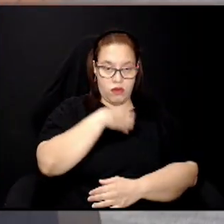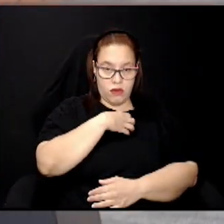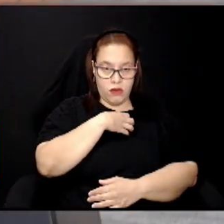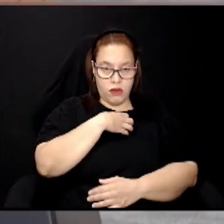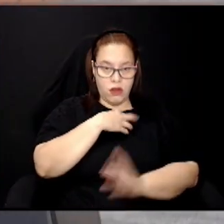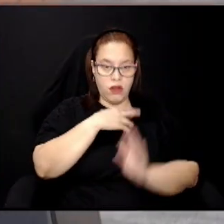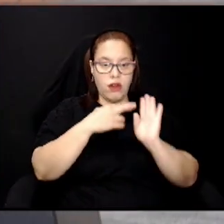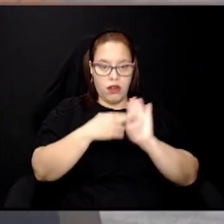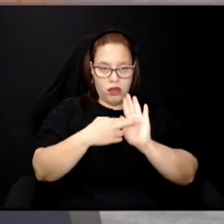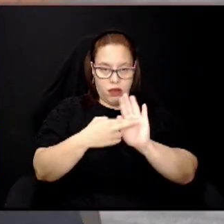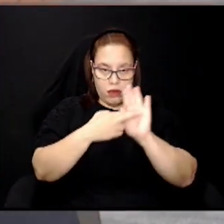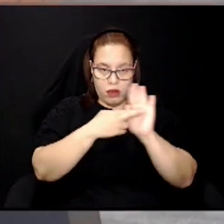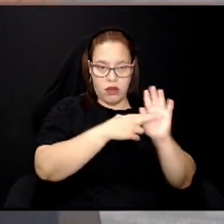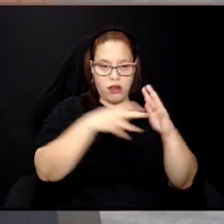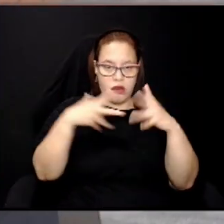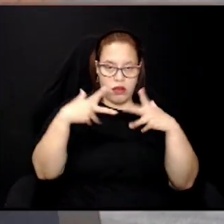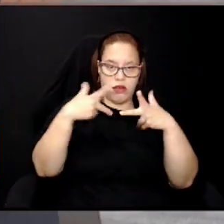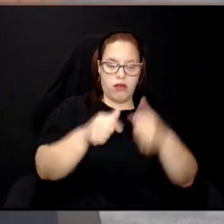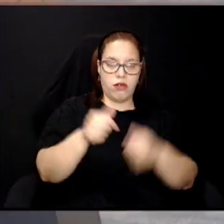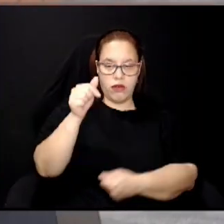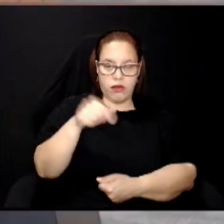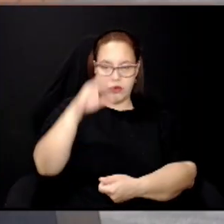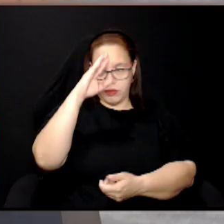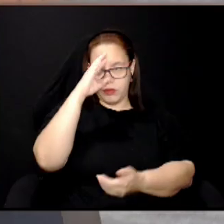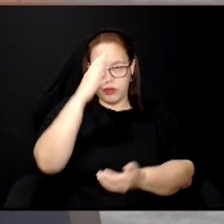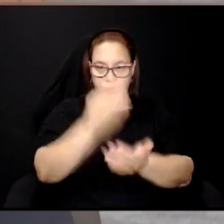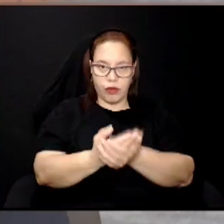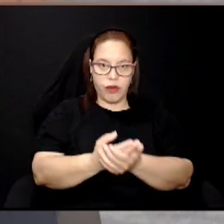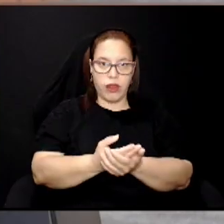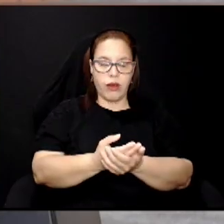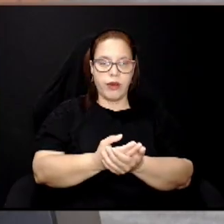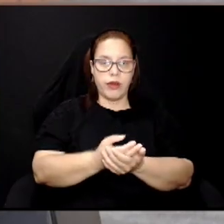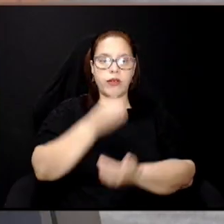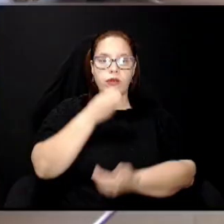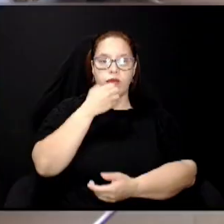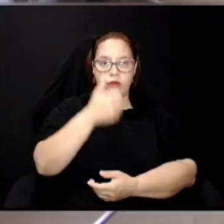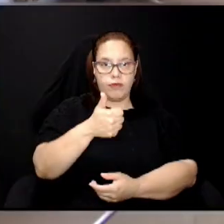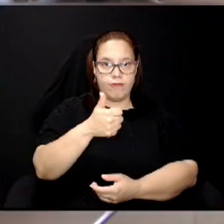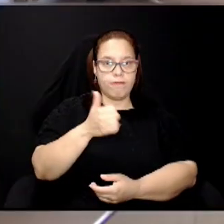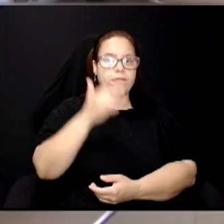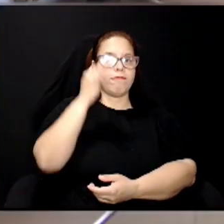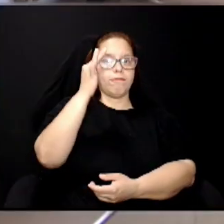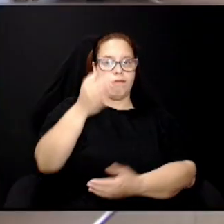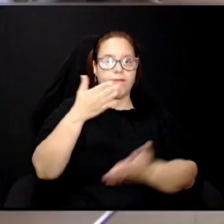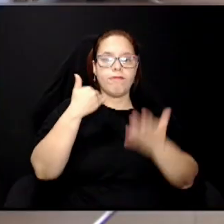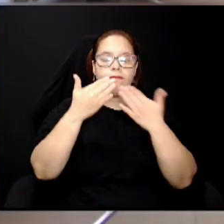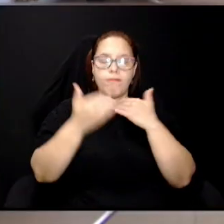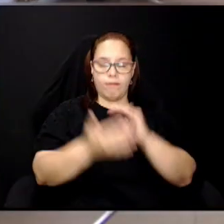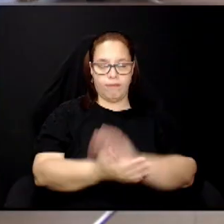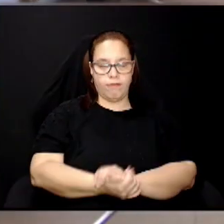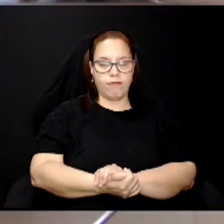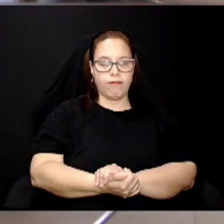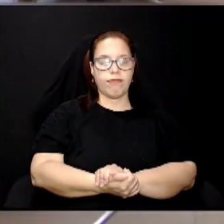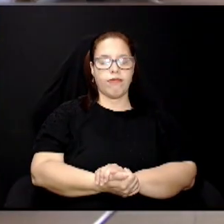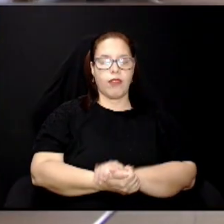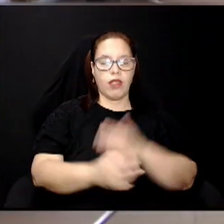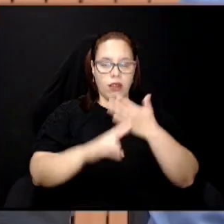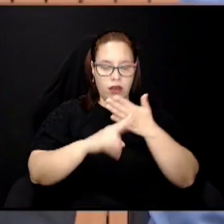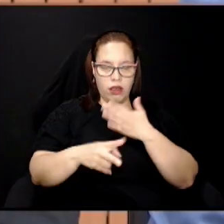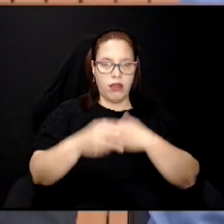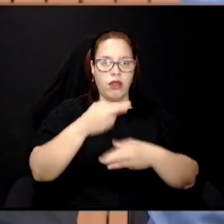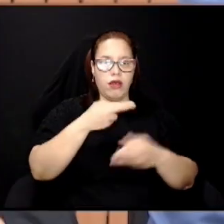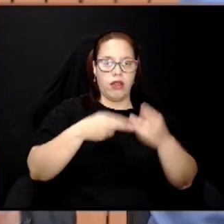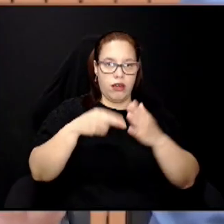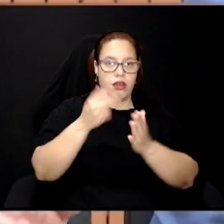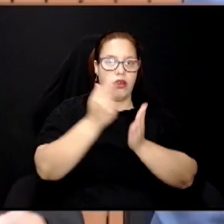representados, por todos aqui. E eu tenho certeza que bons frutos sairão dessa nossa conversa aqui. As implicações da reforma tributária